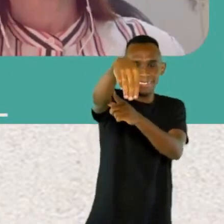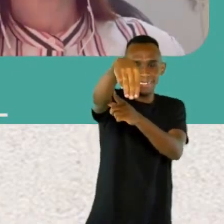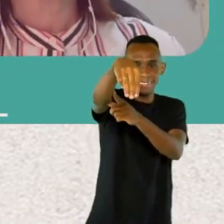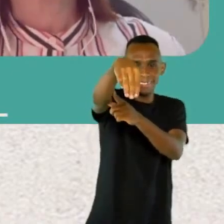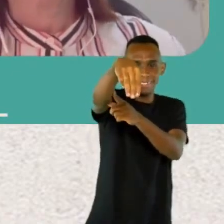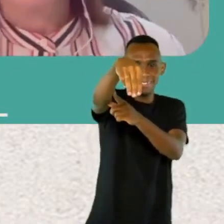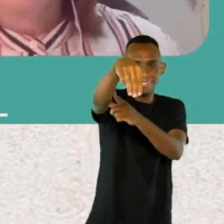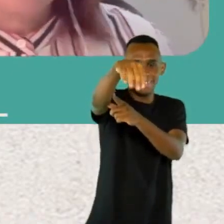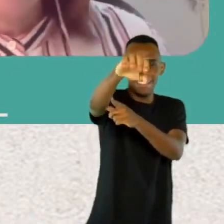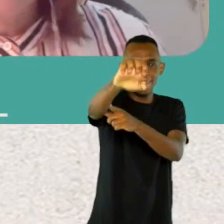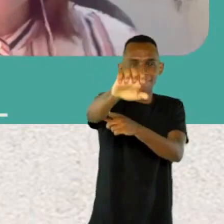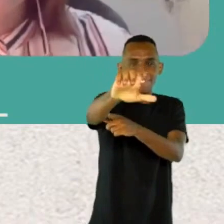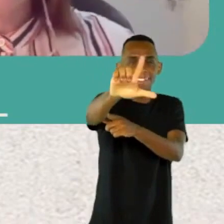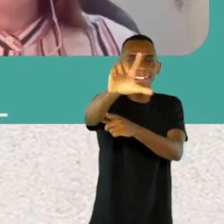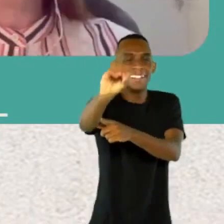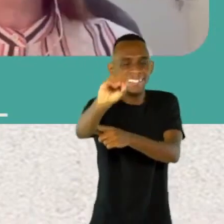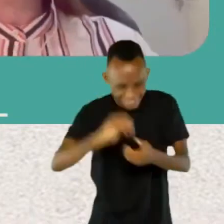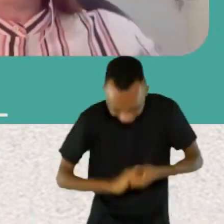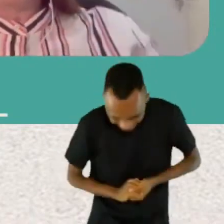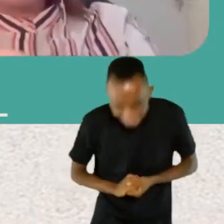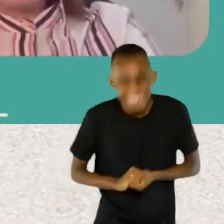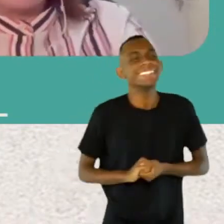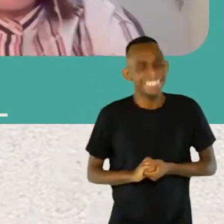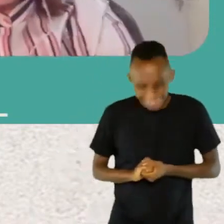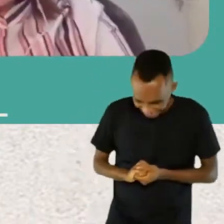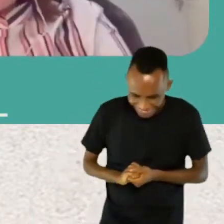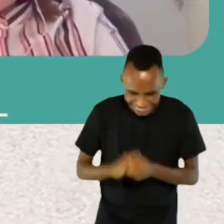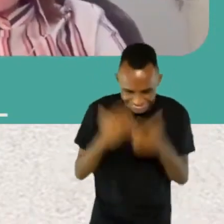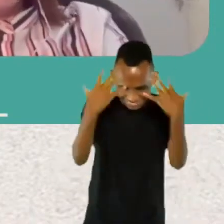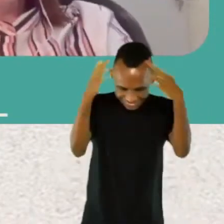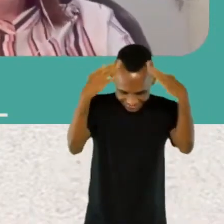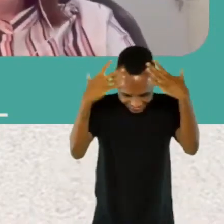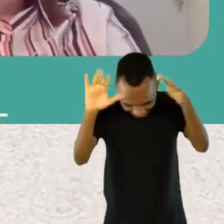Tá vendo? Tá vendo? Já sei. Eu fiz assim antes de você fazer.